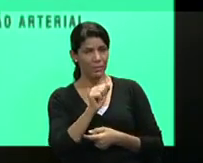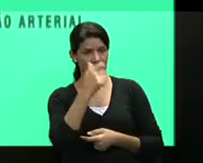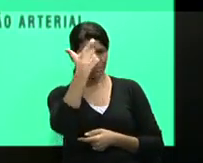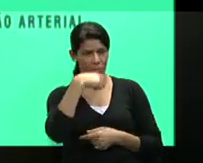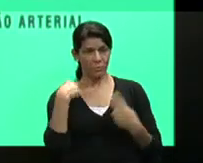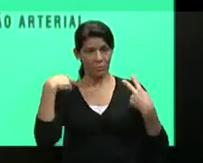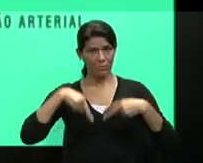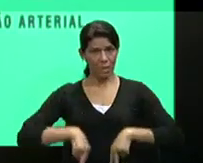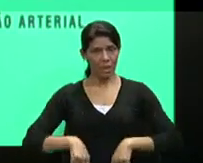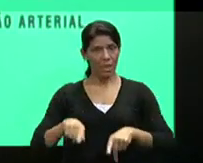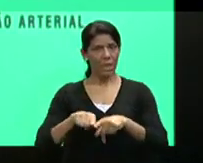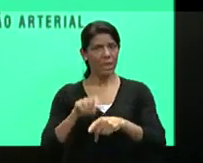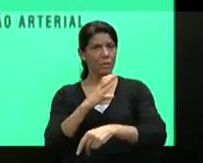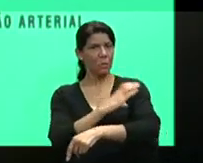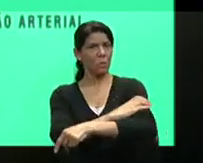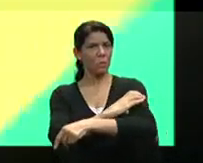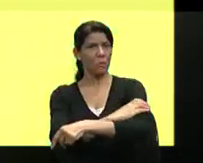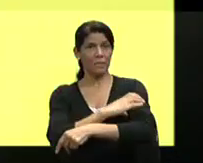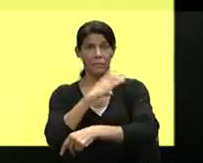a hipertensão arterial.